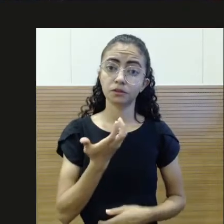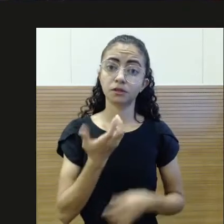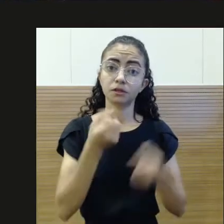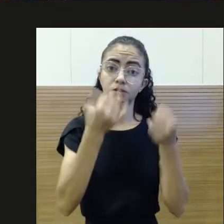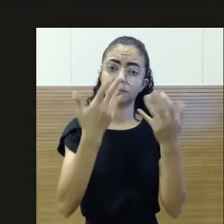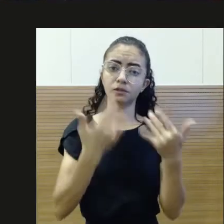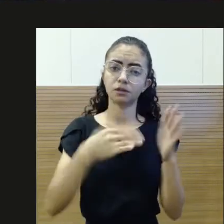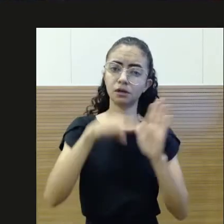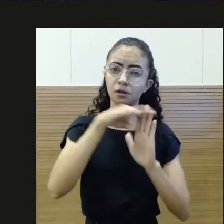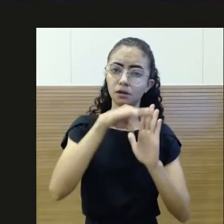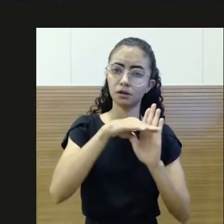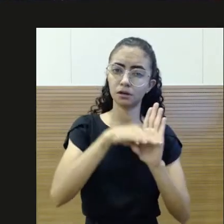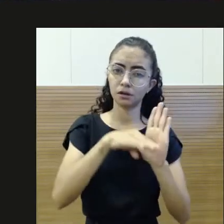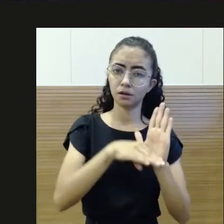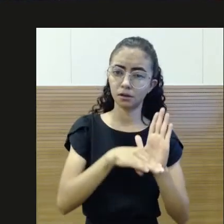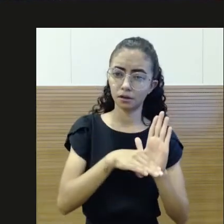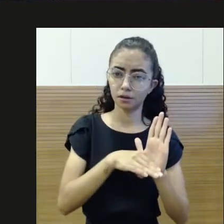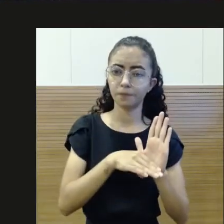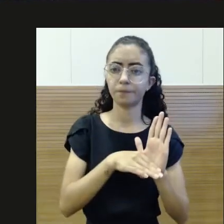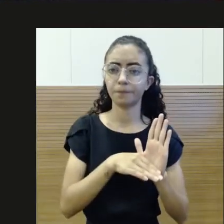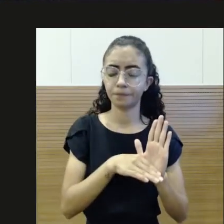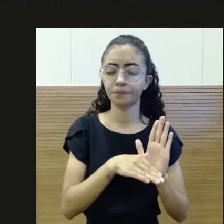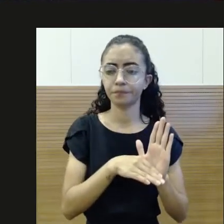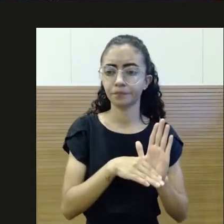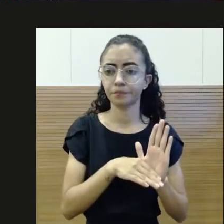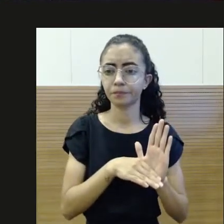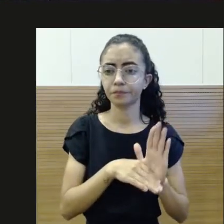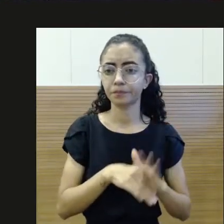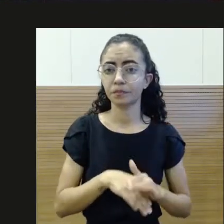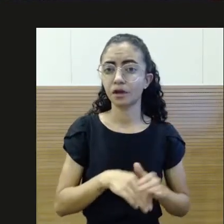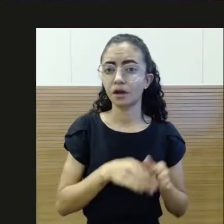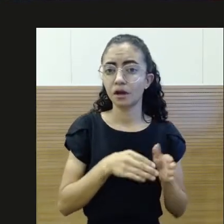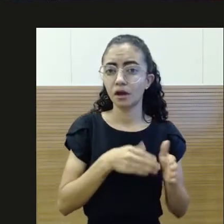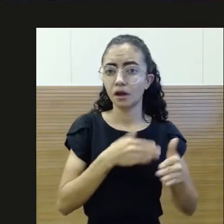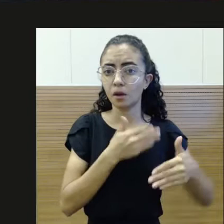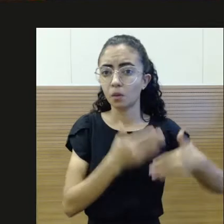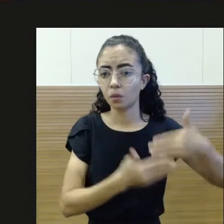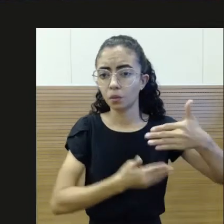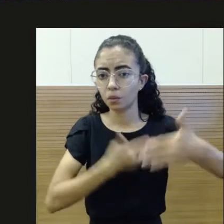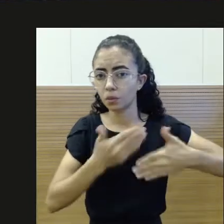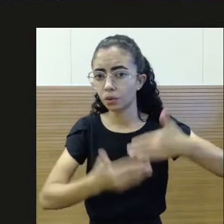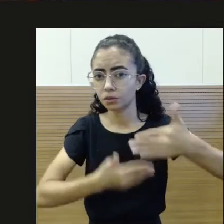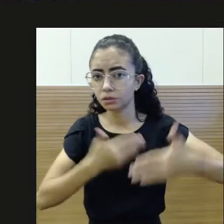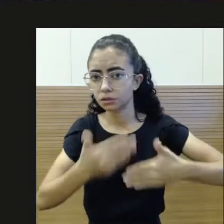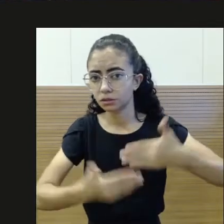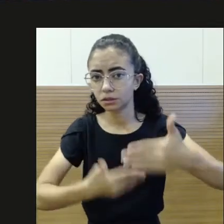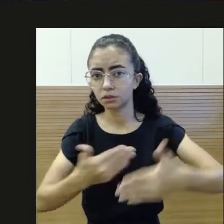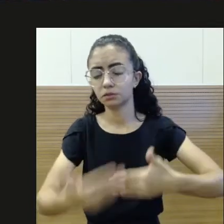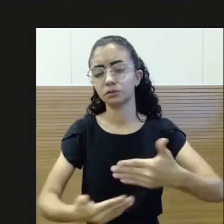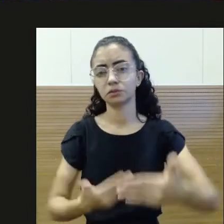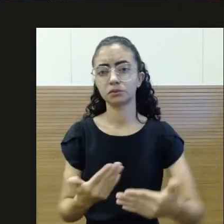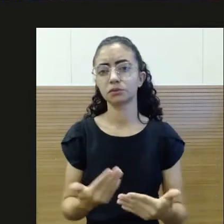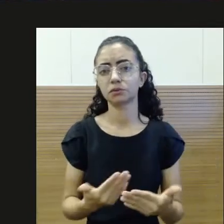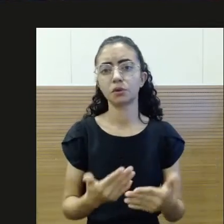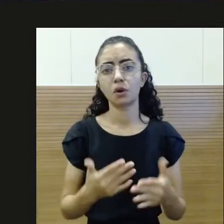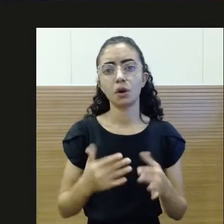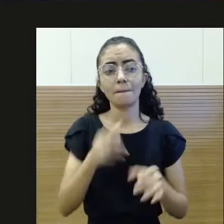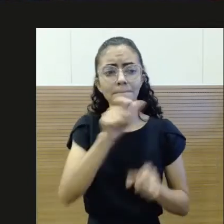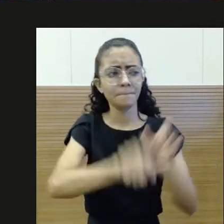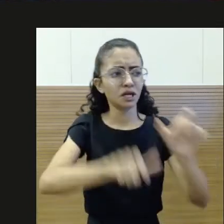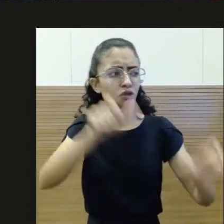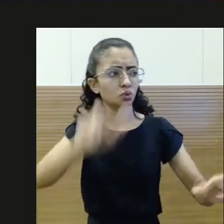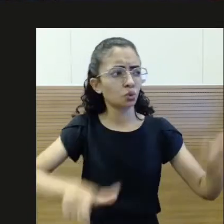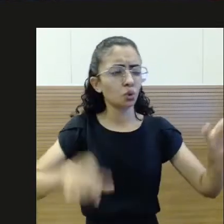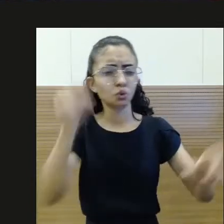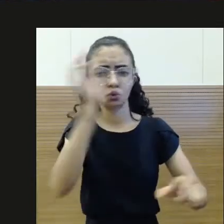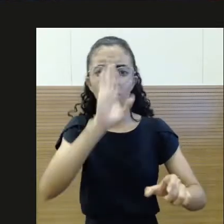um processo coletivo, eu não tive tempo de falar nisso, mas é um processo que envolveu dezenas, centenas de pessoas de todo o Brasil,